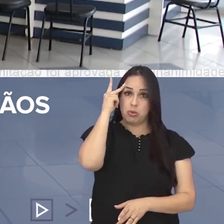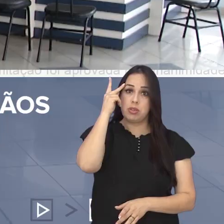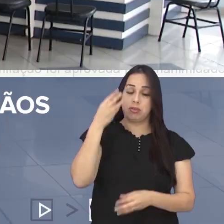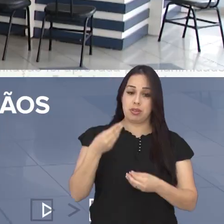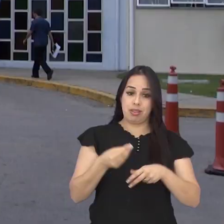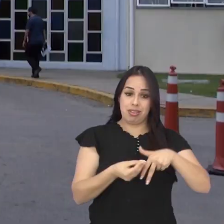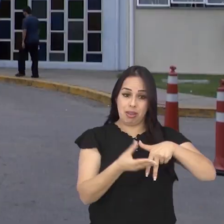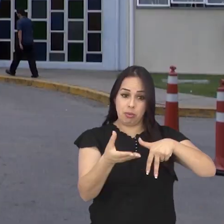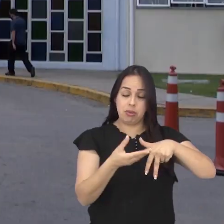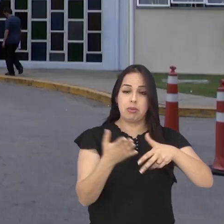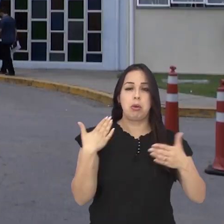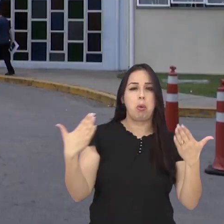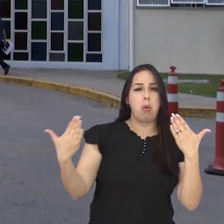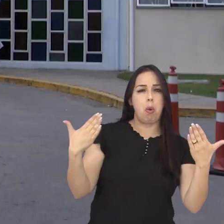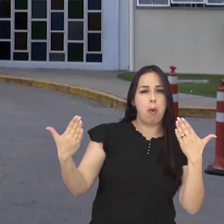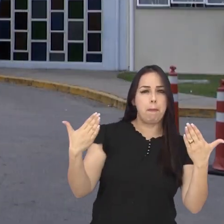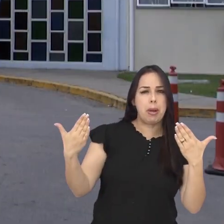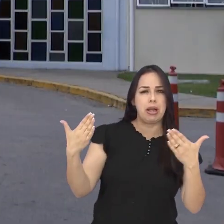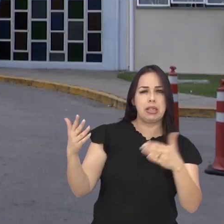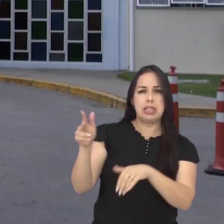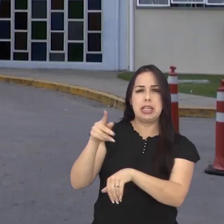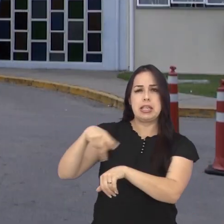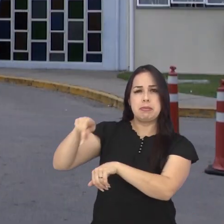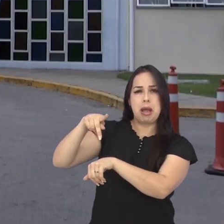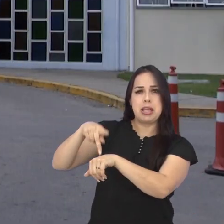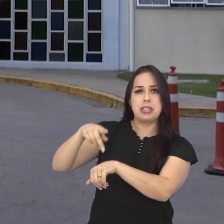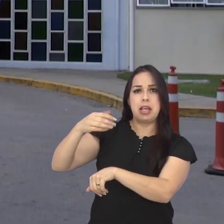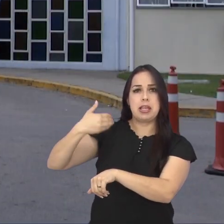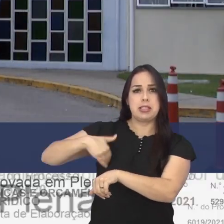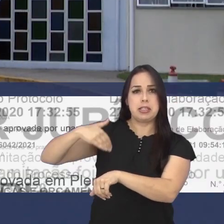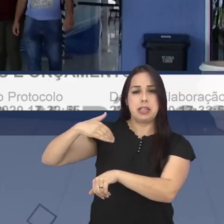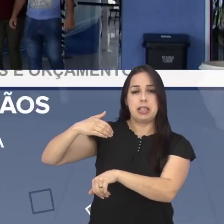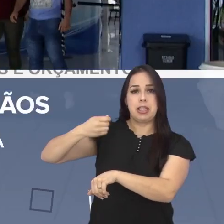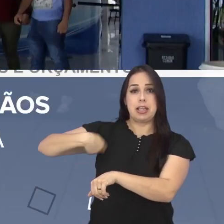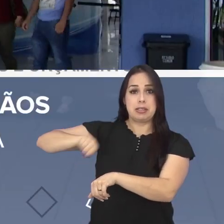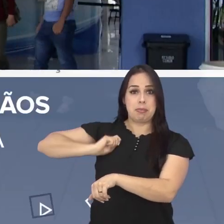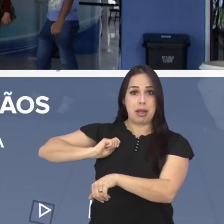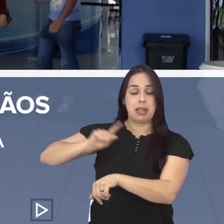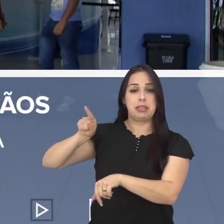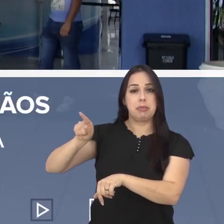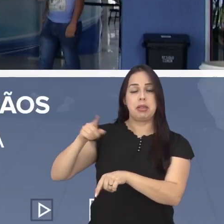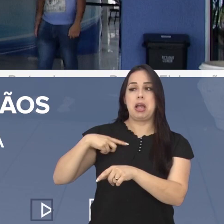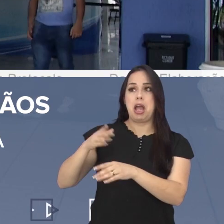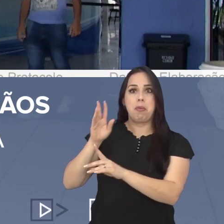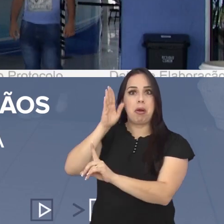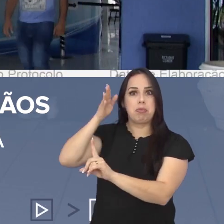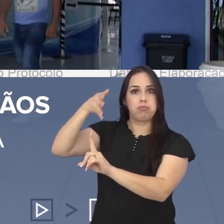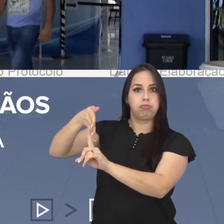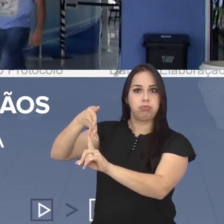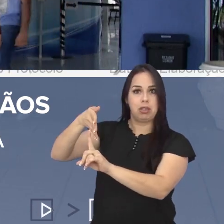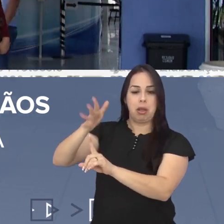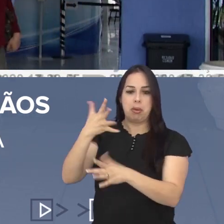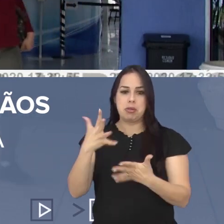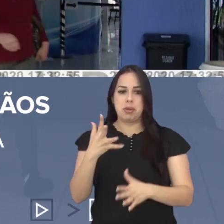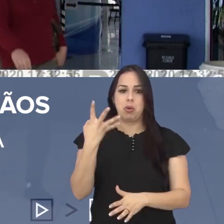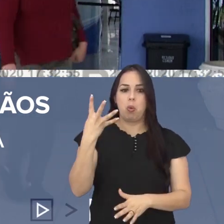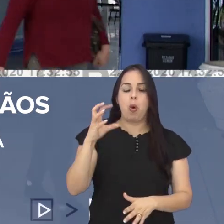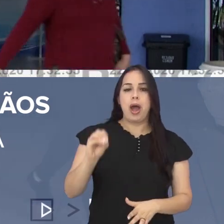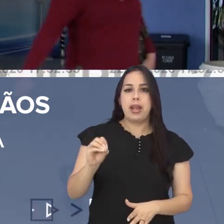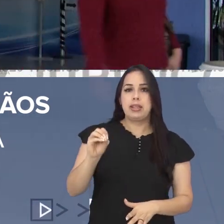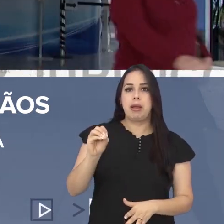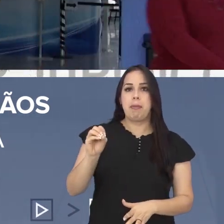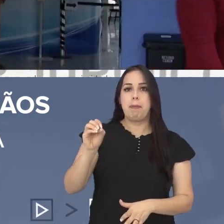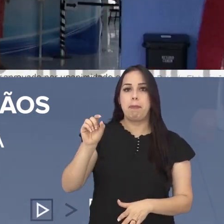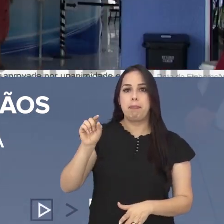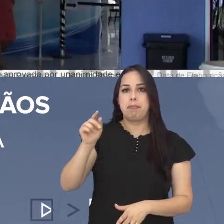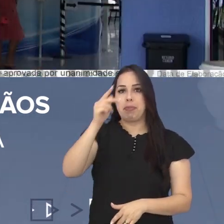Milhão no Brasil só para termos uma noção em países como a Espanha referência mundial em transplantes a média é